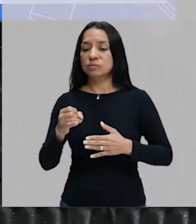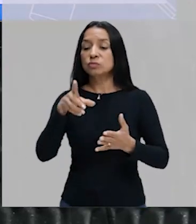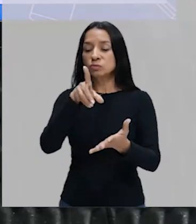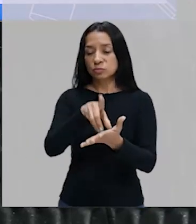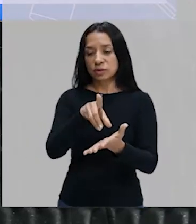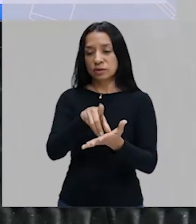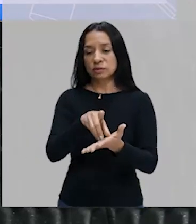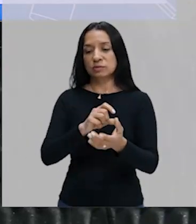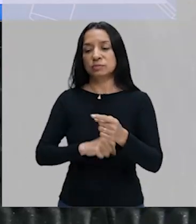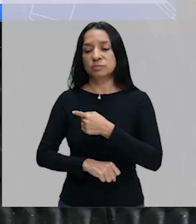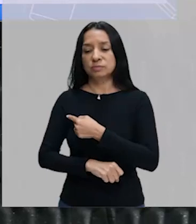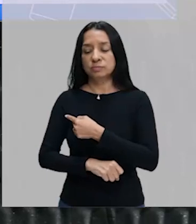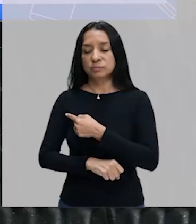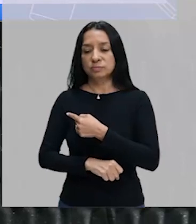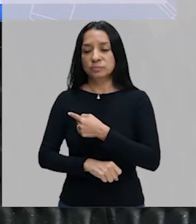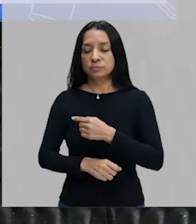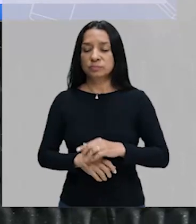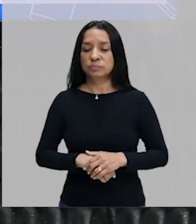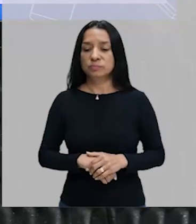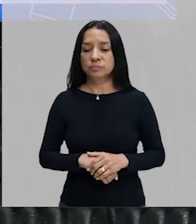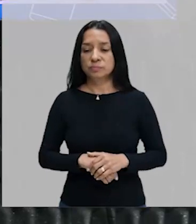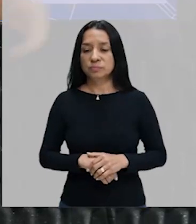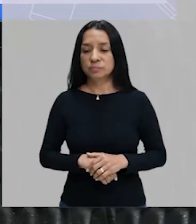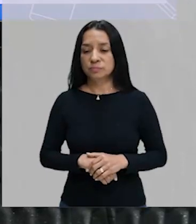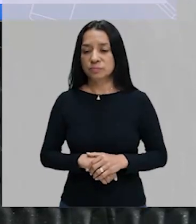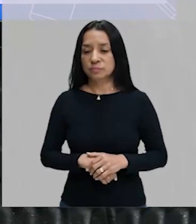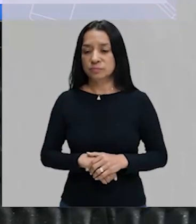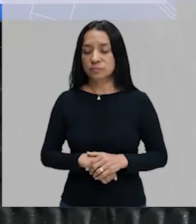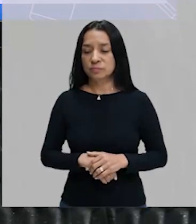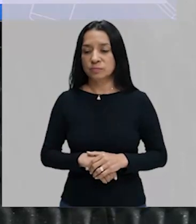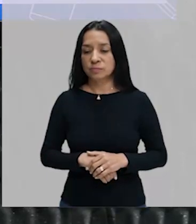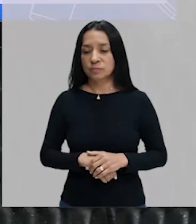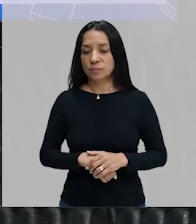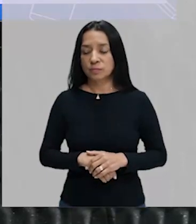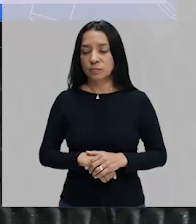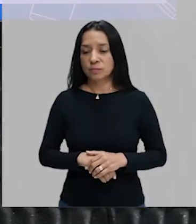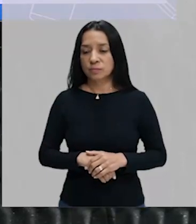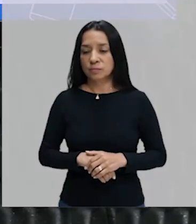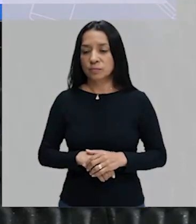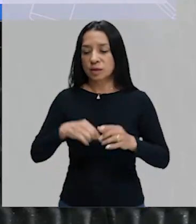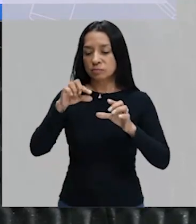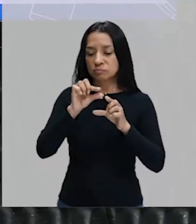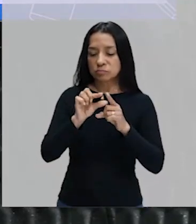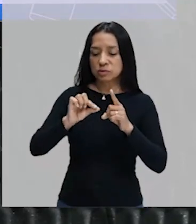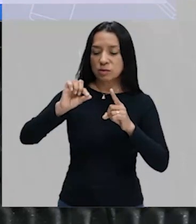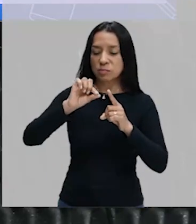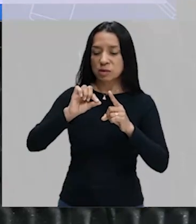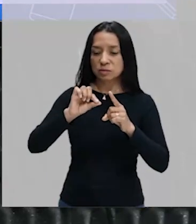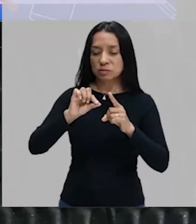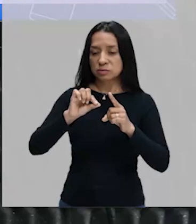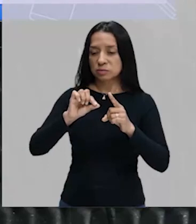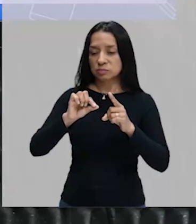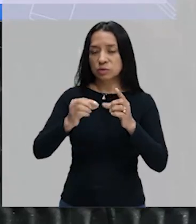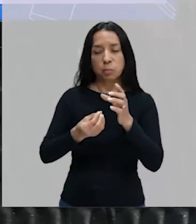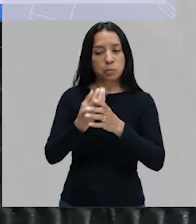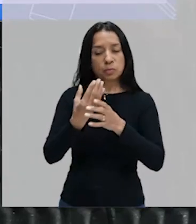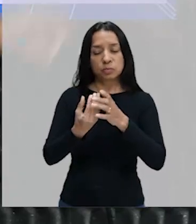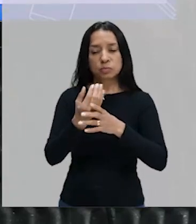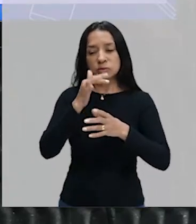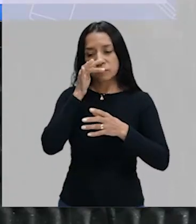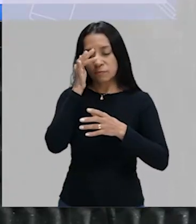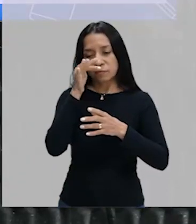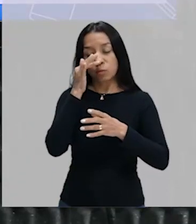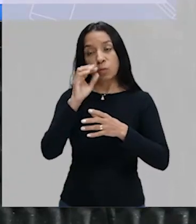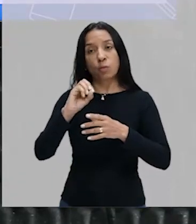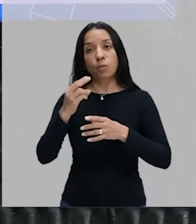de gimnospermas, que são plantas que produzem somente sementes nuas, elas não produzem nem flor e nem frutos, tá? As